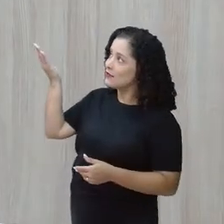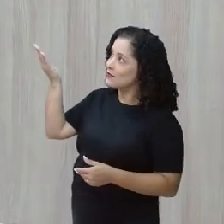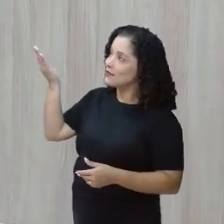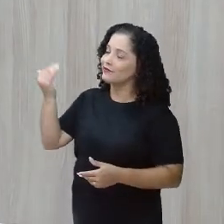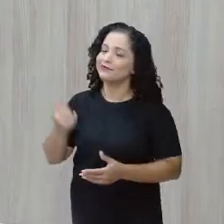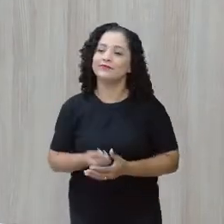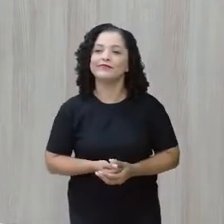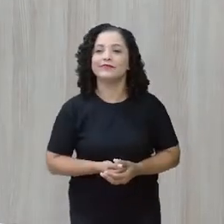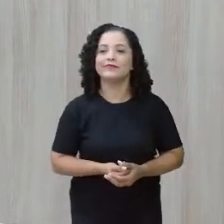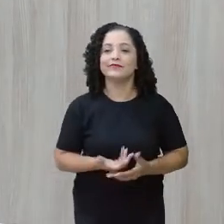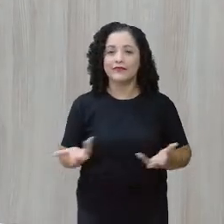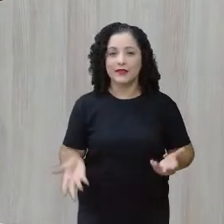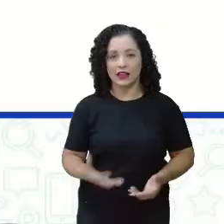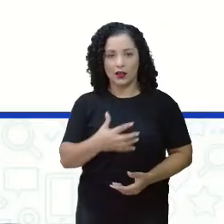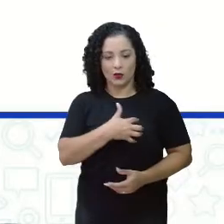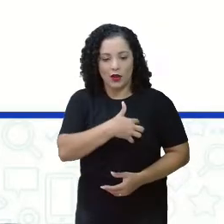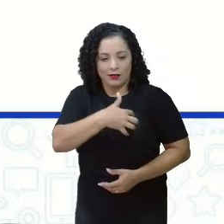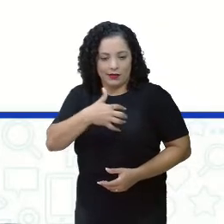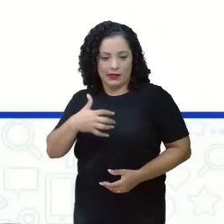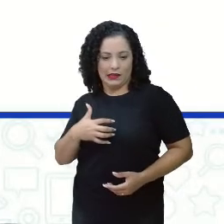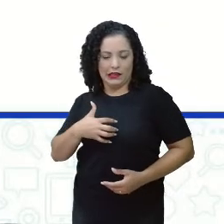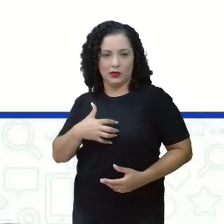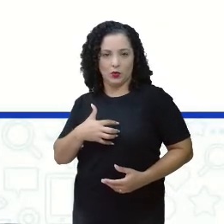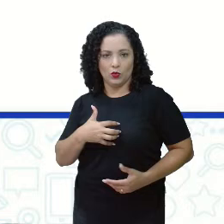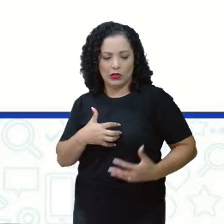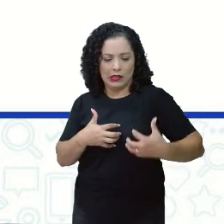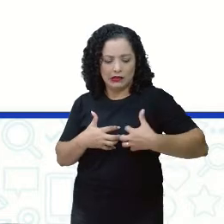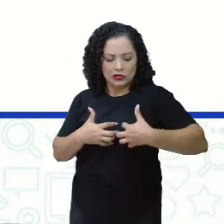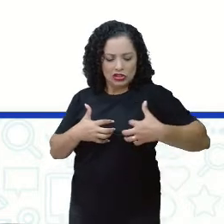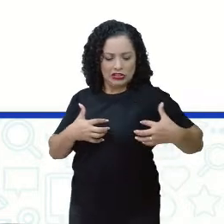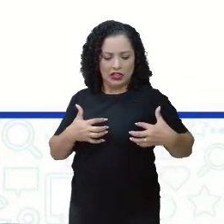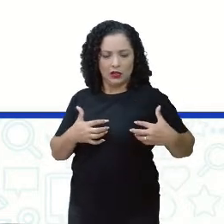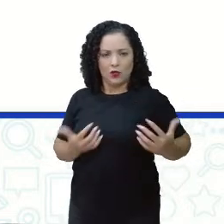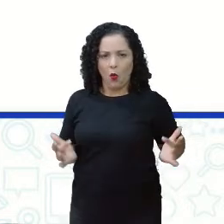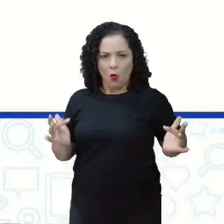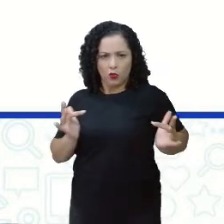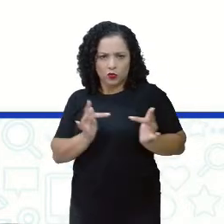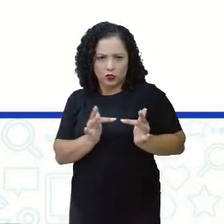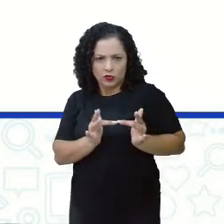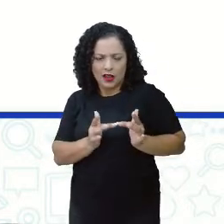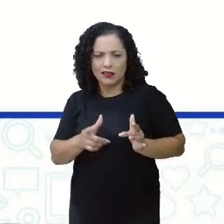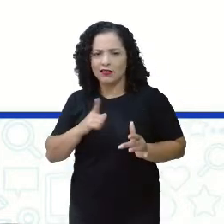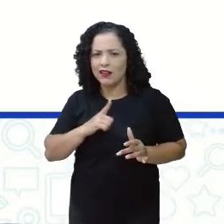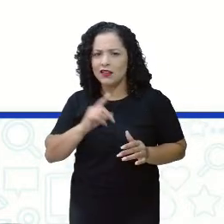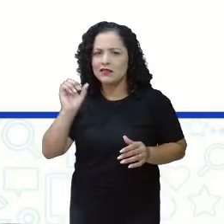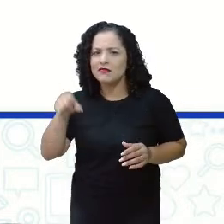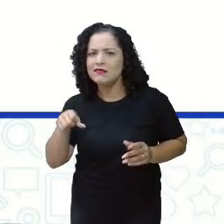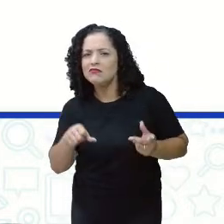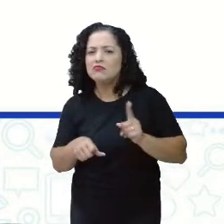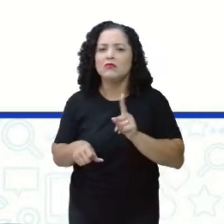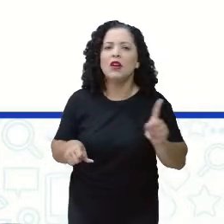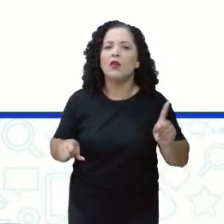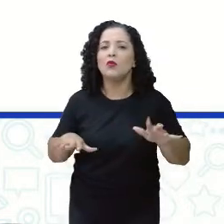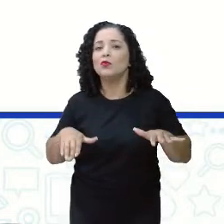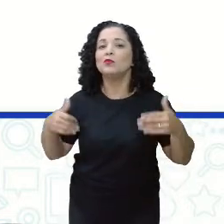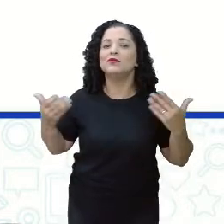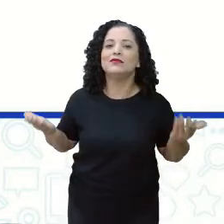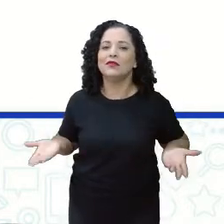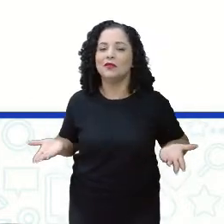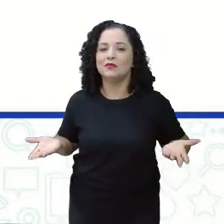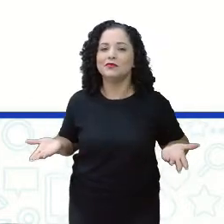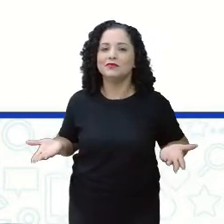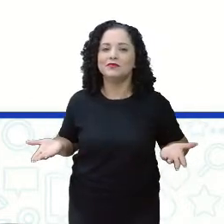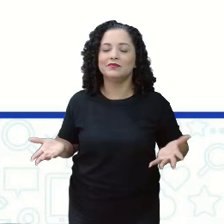do lado direito se comunicam com as do lado esquerdo, sim ou não? O que vocês acham aí, pessoal?